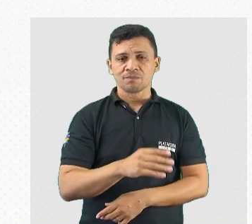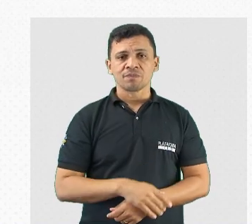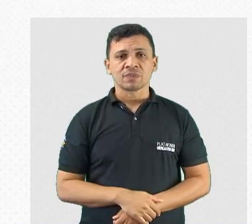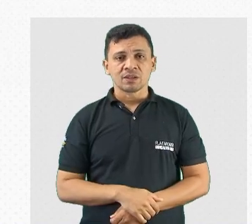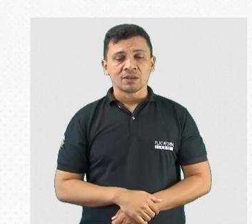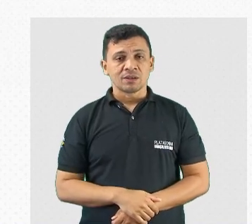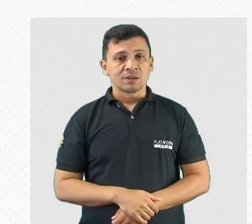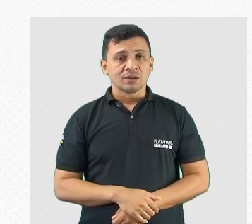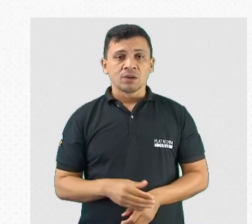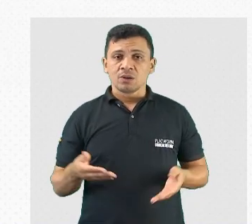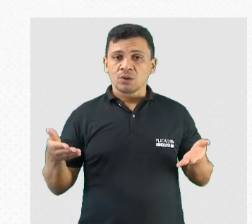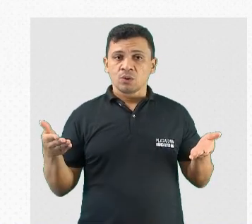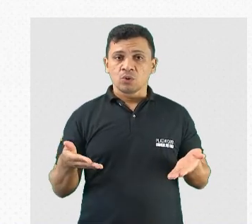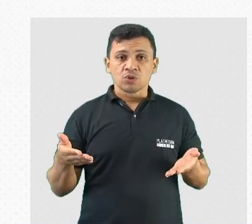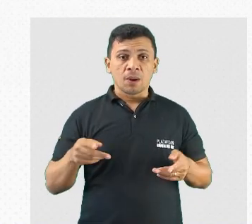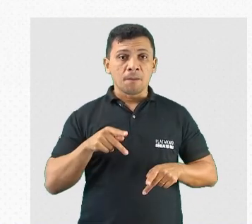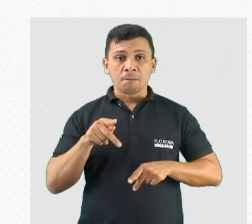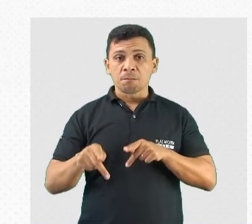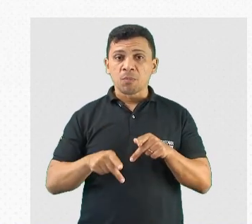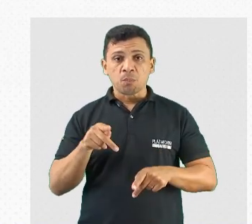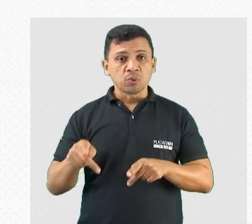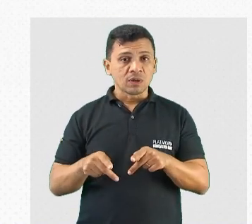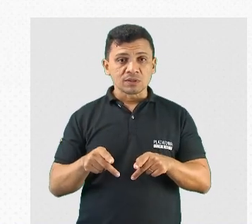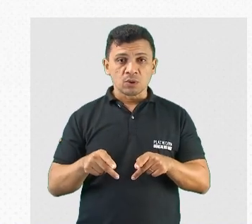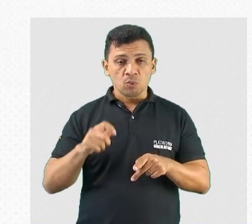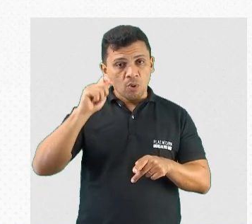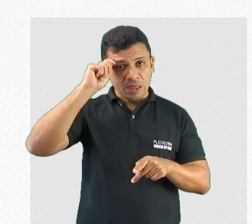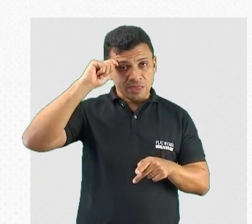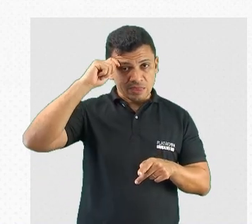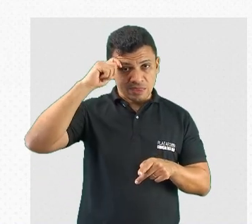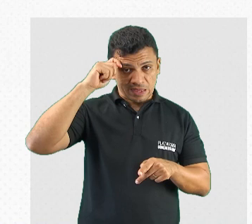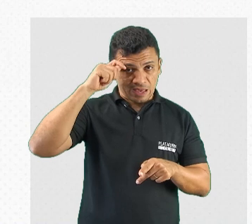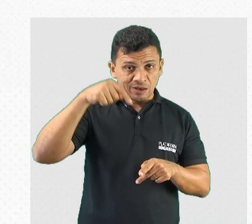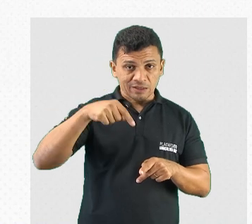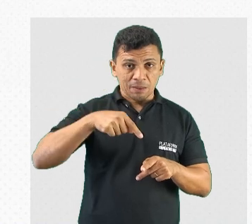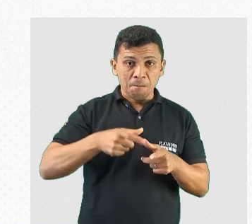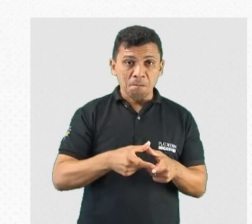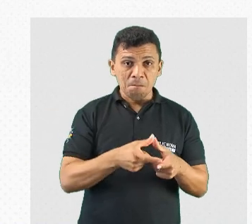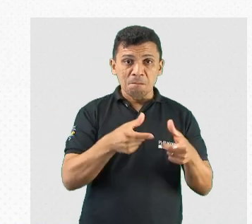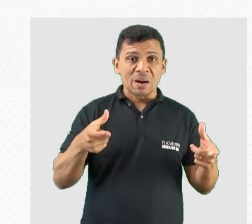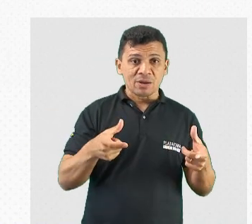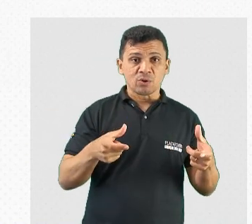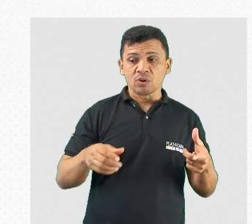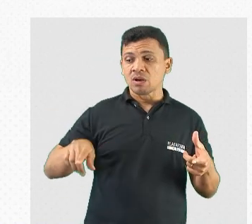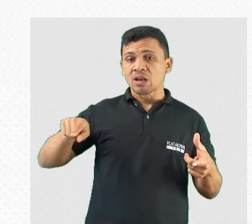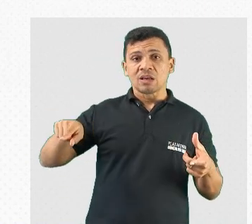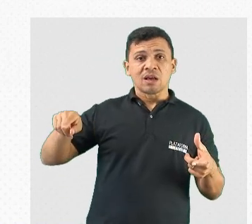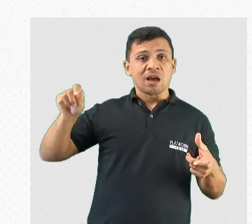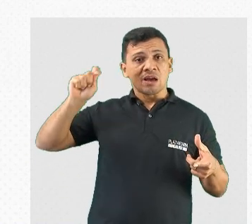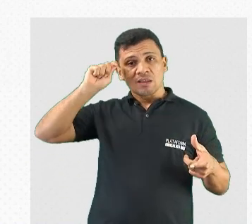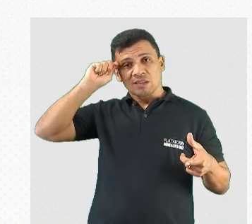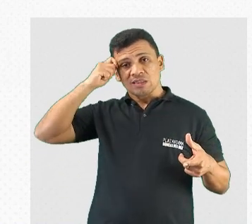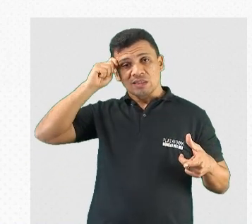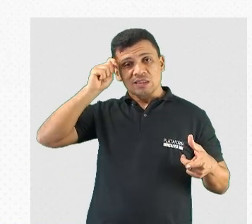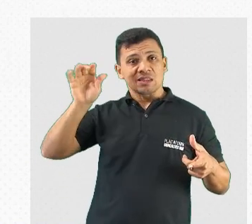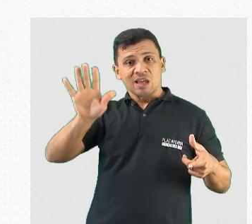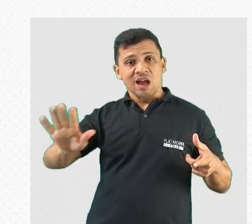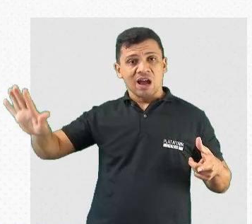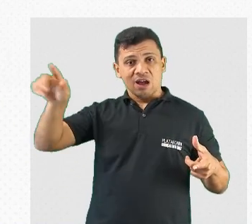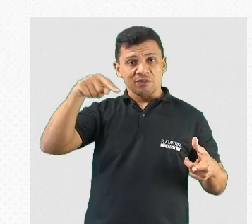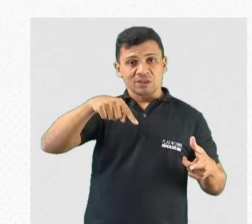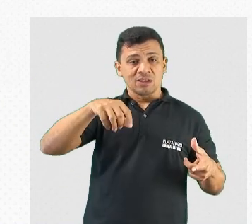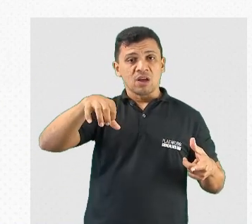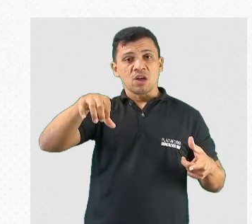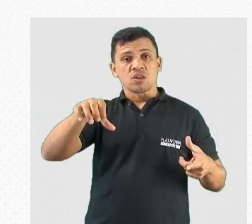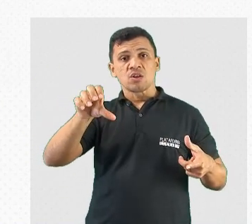tem a maior população de origem negra fora da África, para você ter uma noção, estimada a mais ou menos 90 milhões de pessoas, isso no último censo,